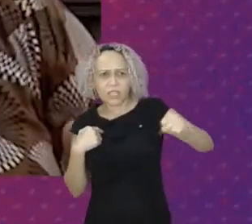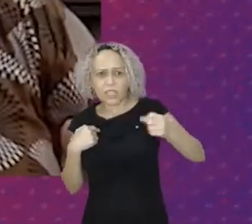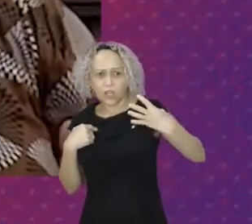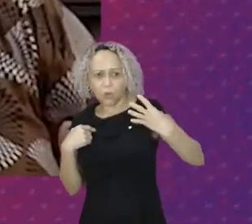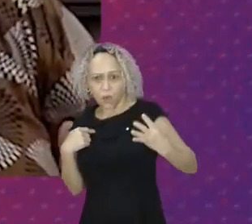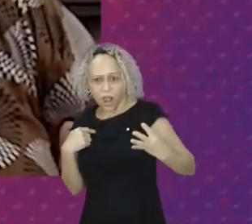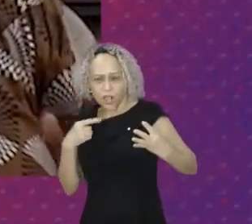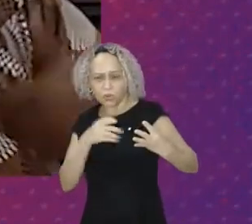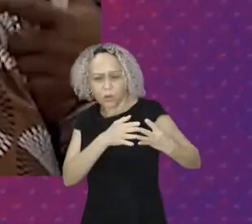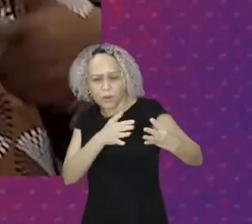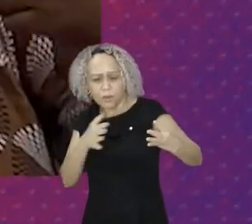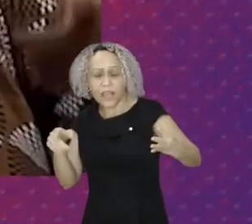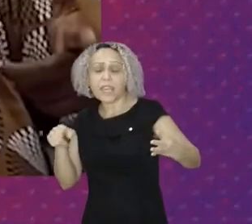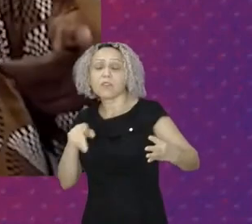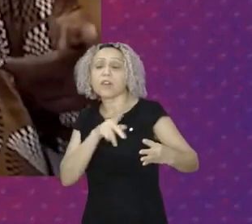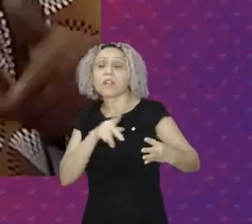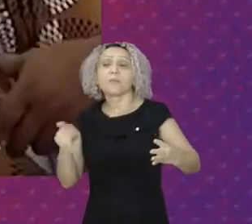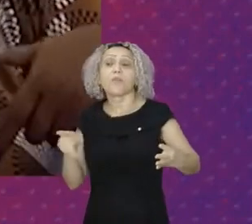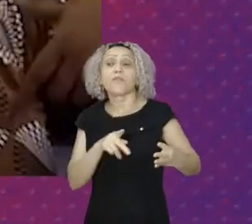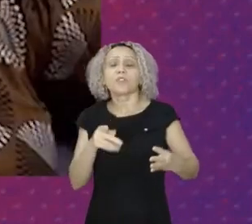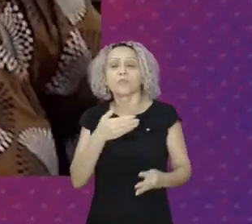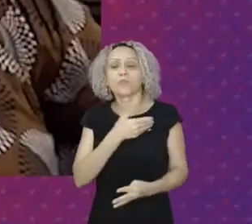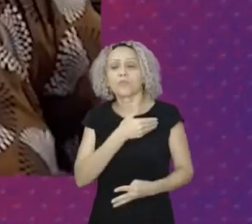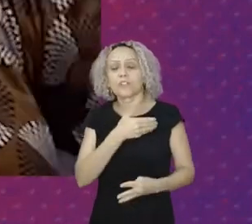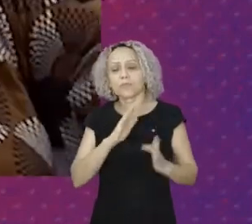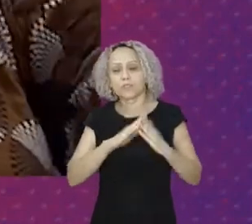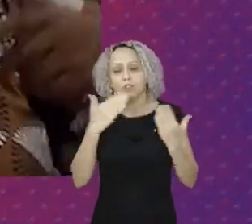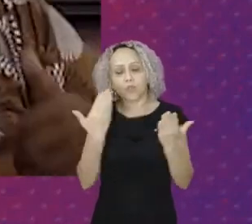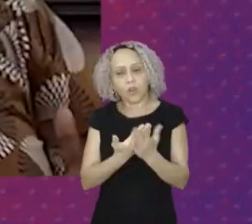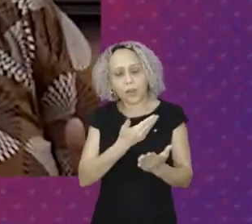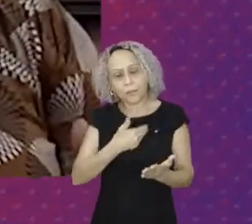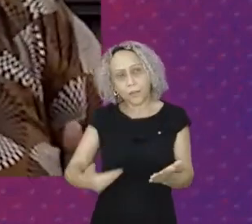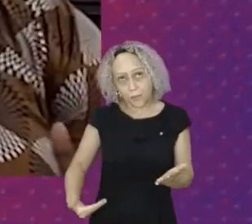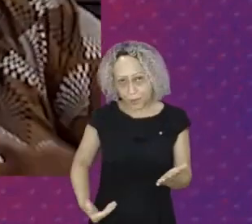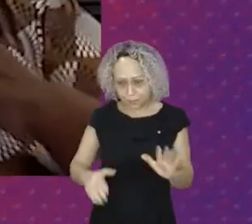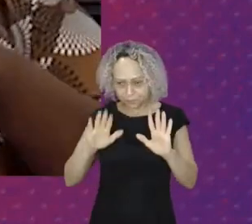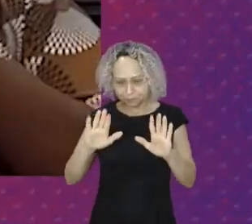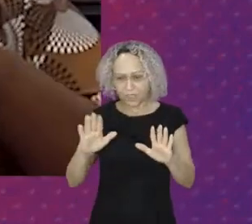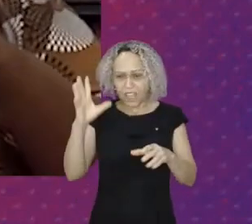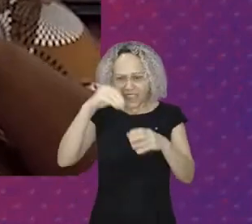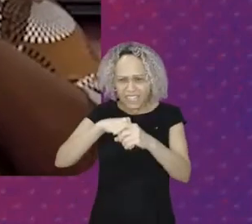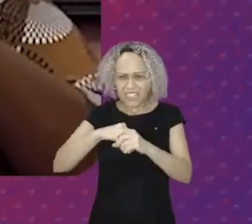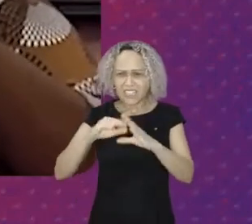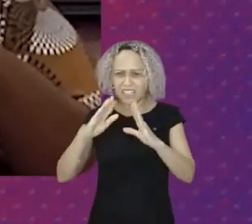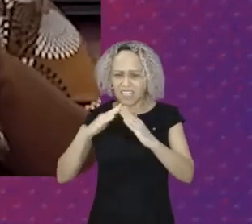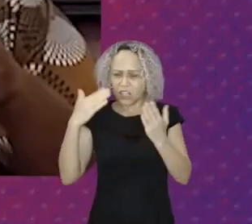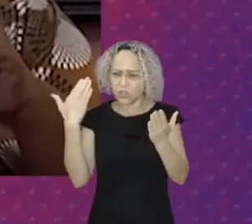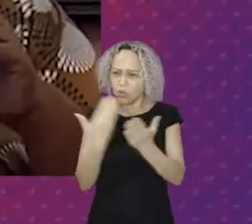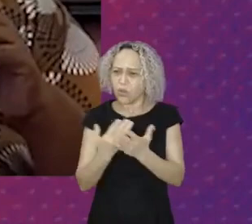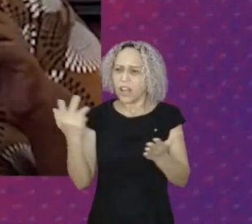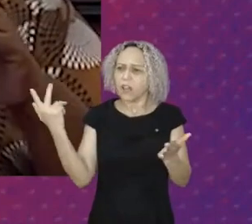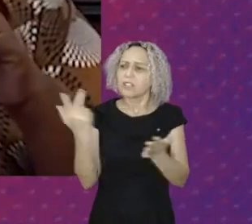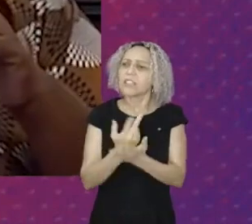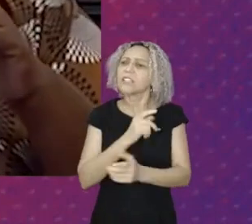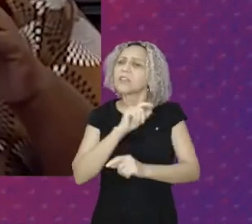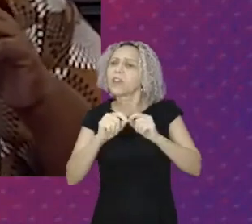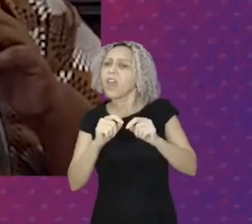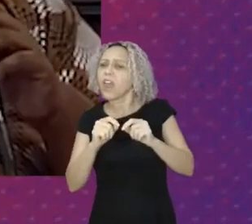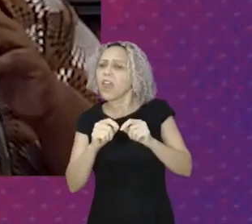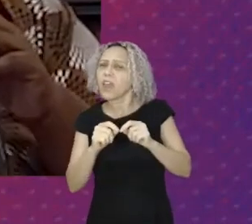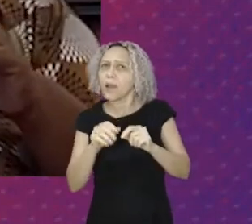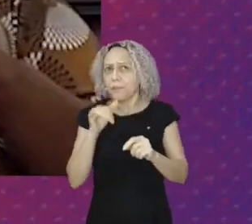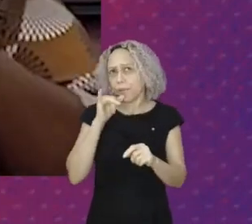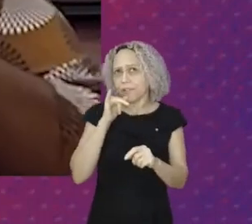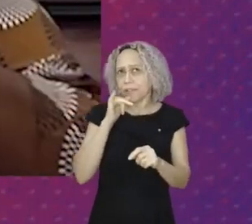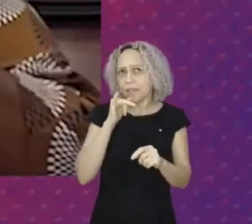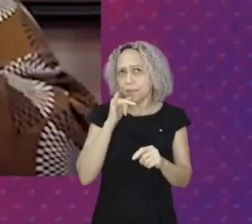das escolas de história da África, desde os concursos de beleza negra, né? Ou algum material diferente, era